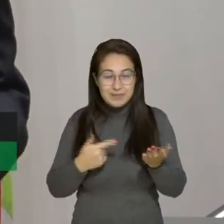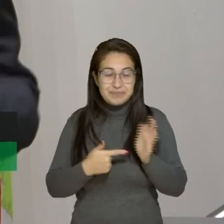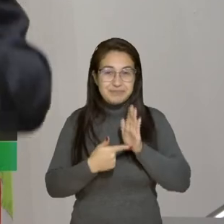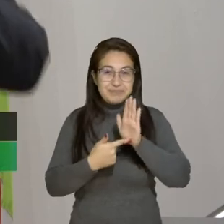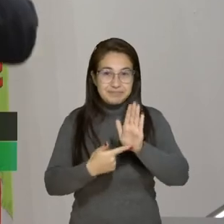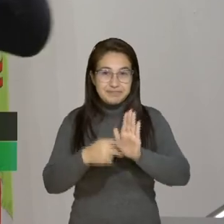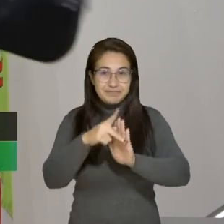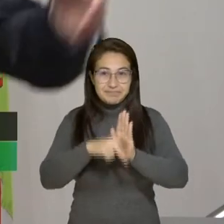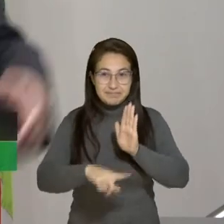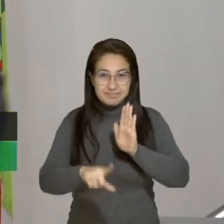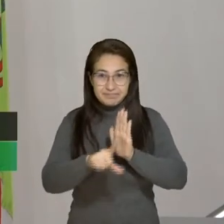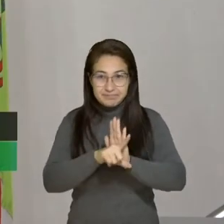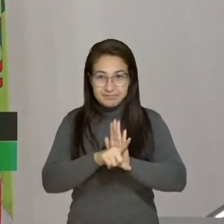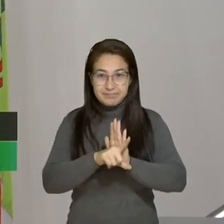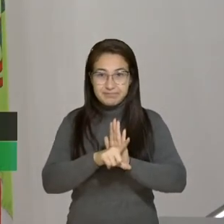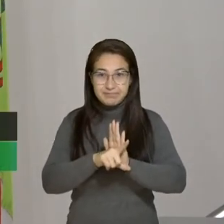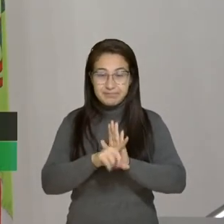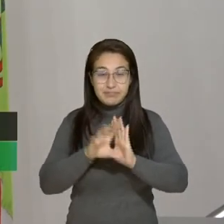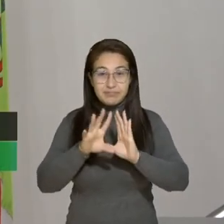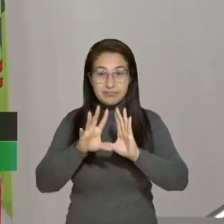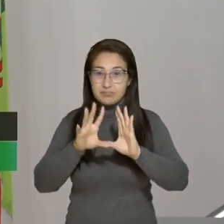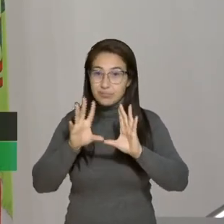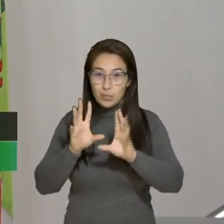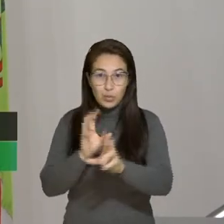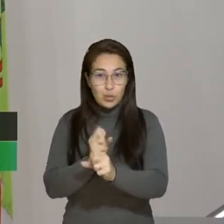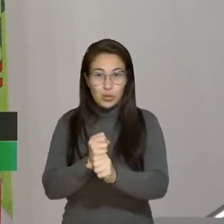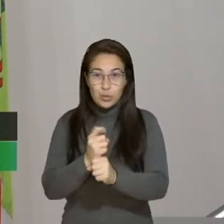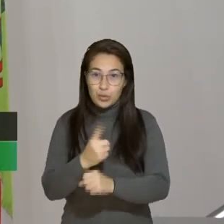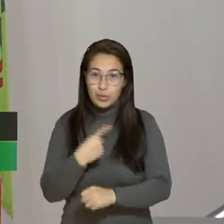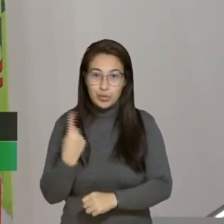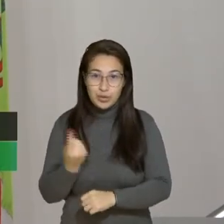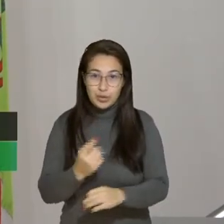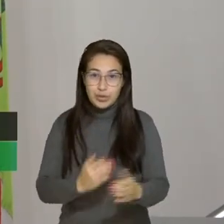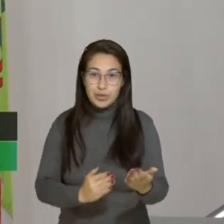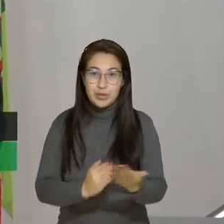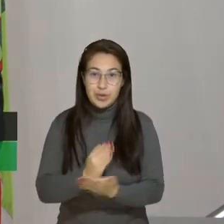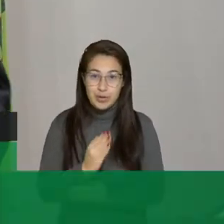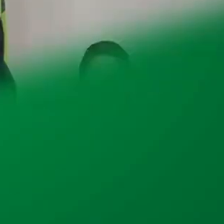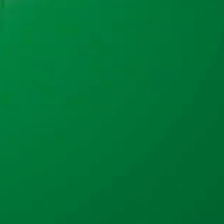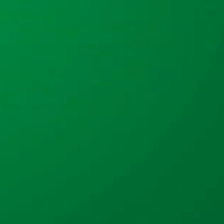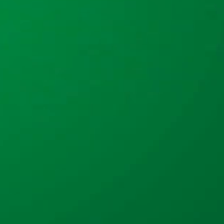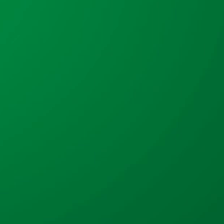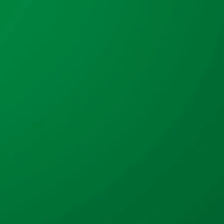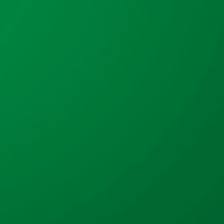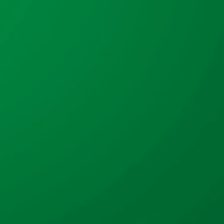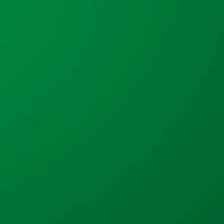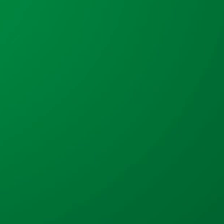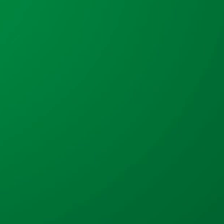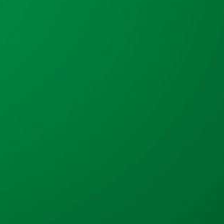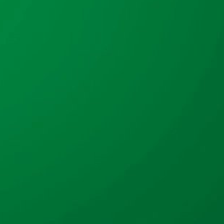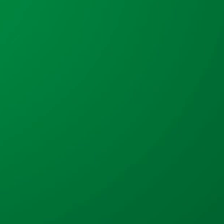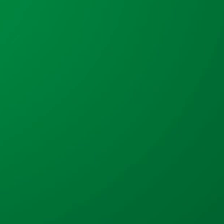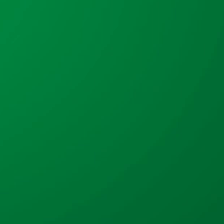e todos nós aqui do Parlamento aprovamos esse projeto de lei